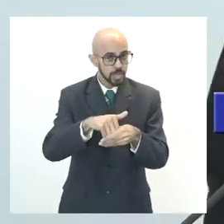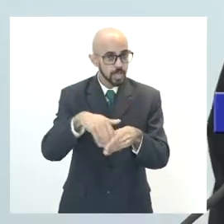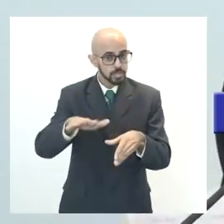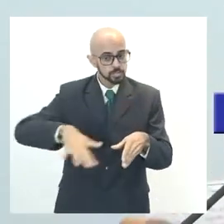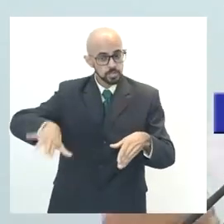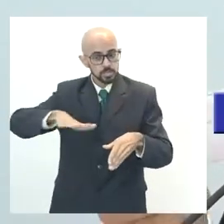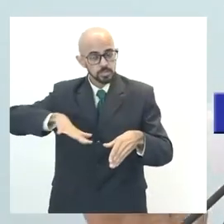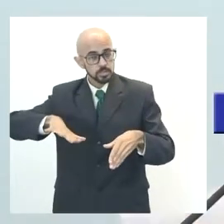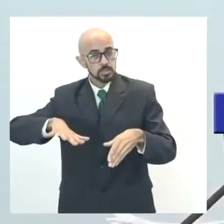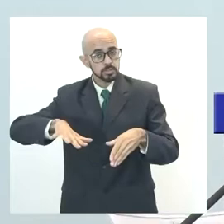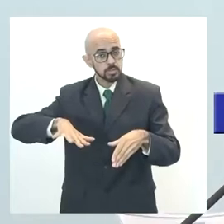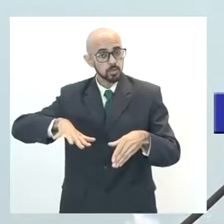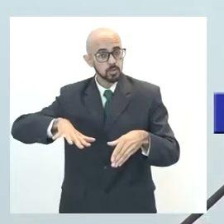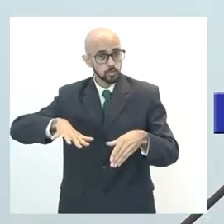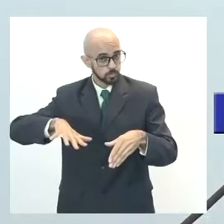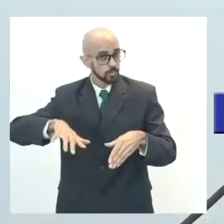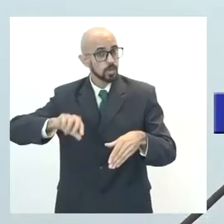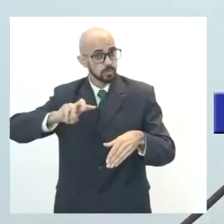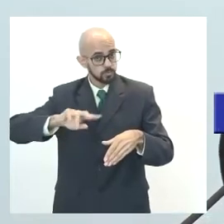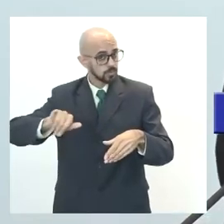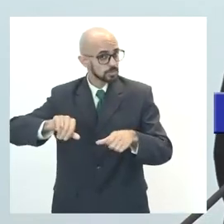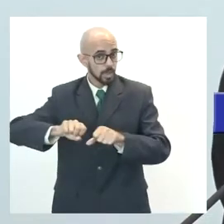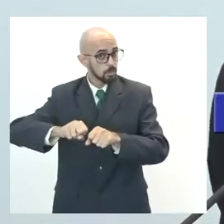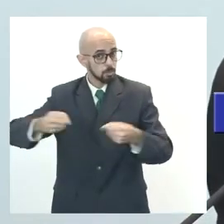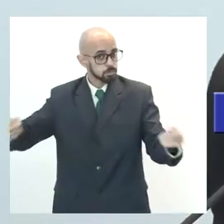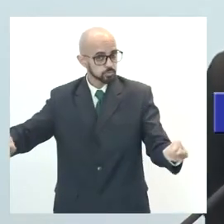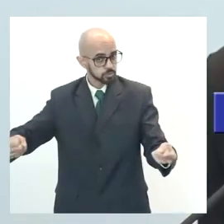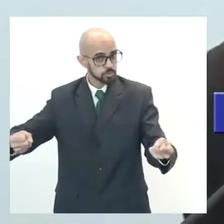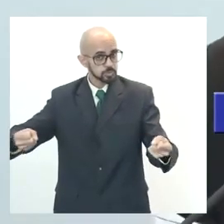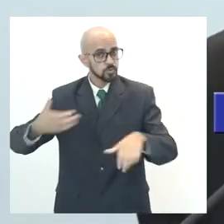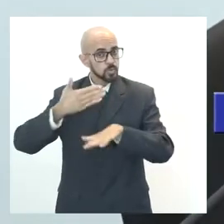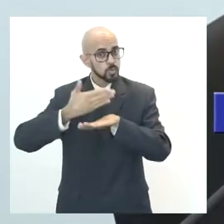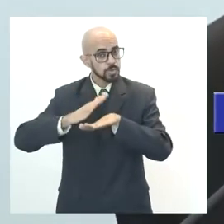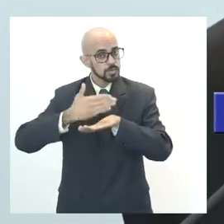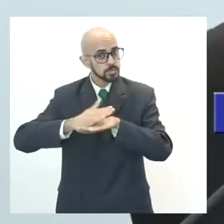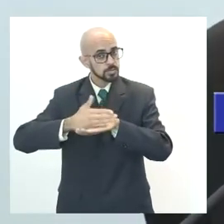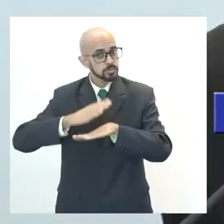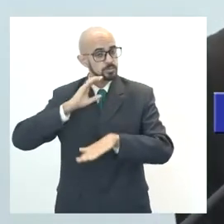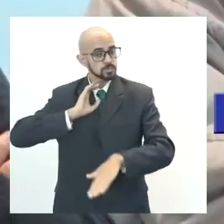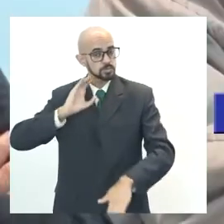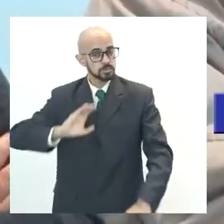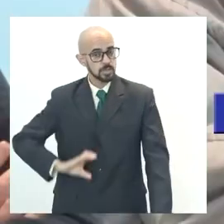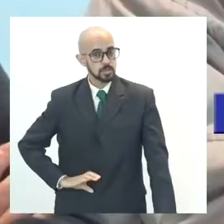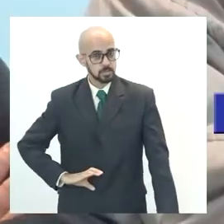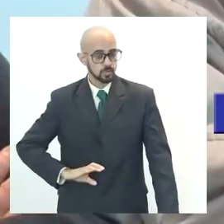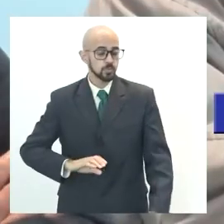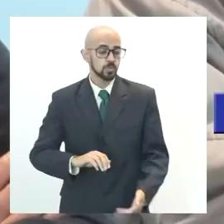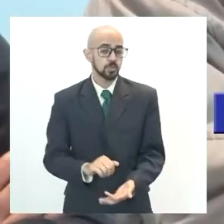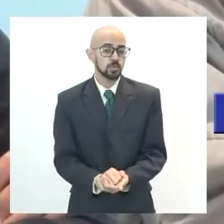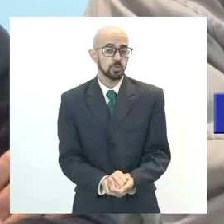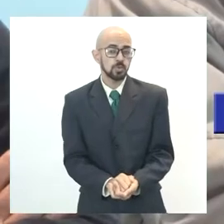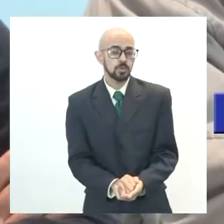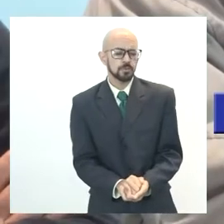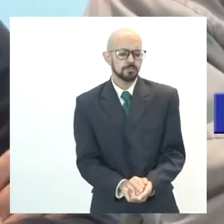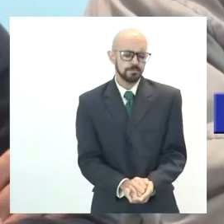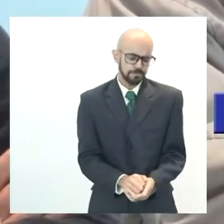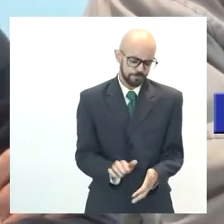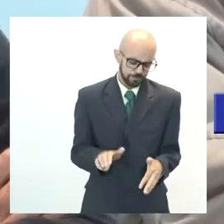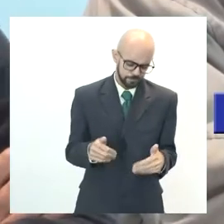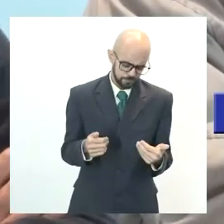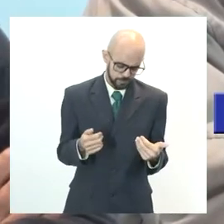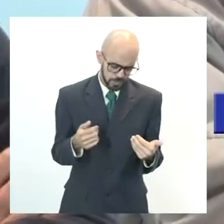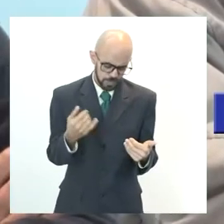conta e sendo impossível o exercício da Cidadania que existe uma coisa de judeu fazer